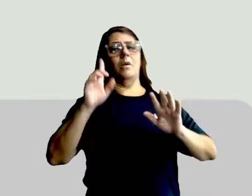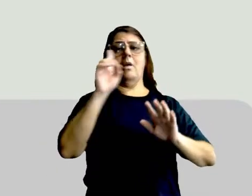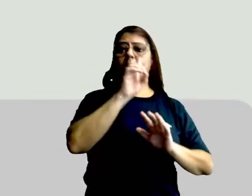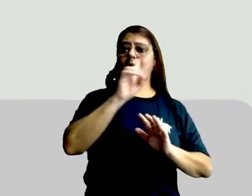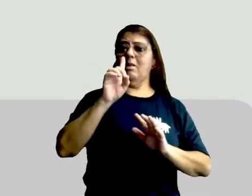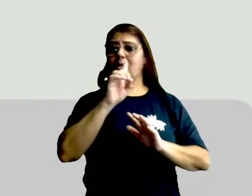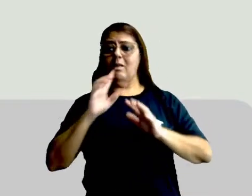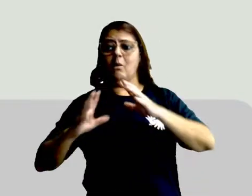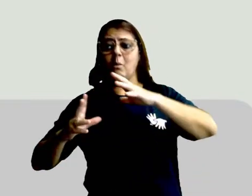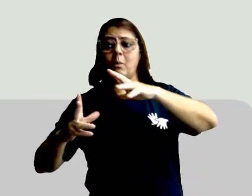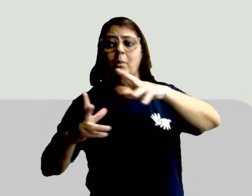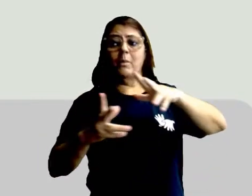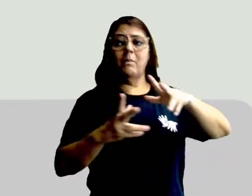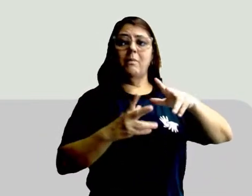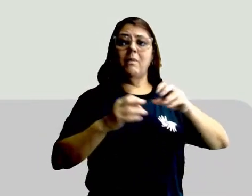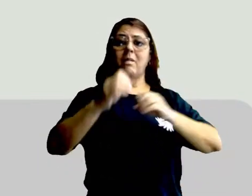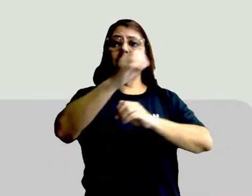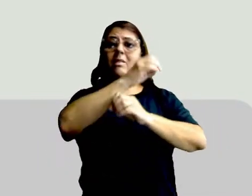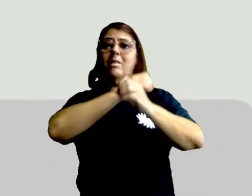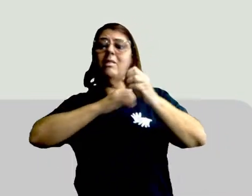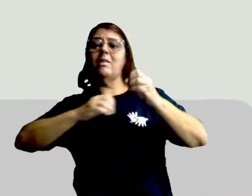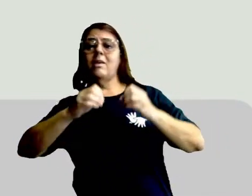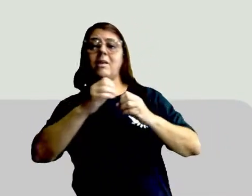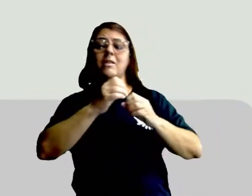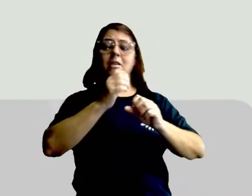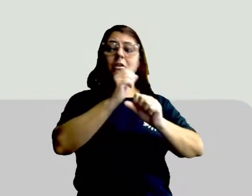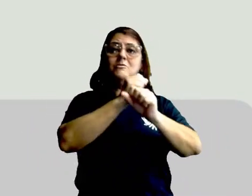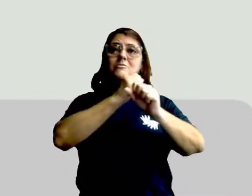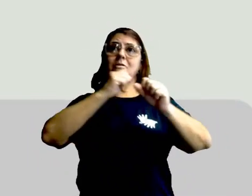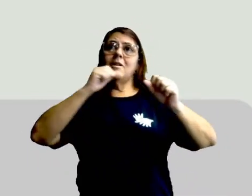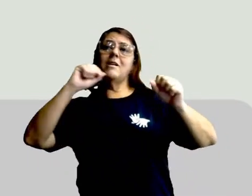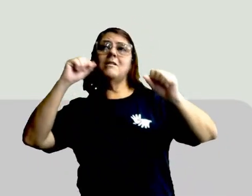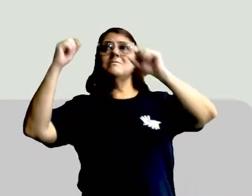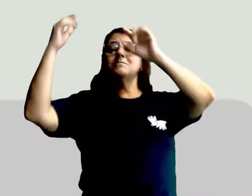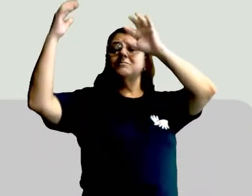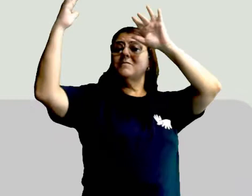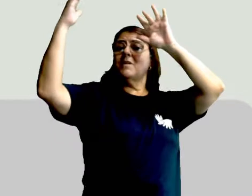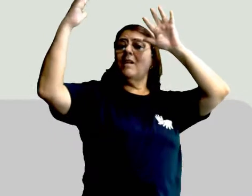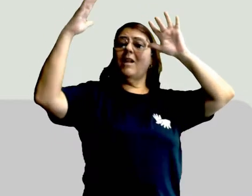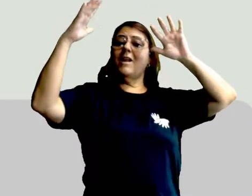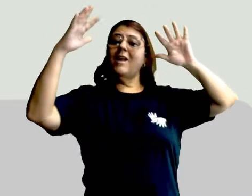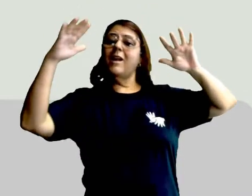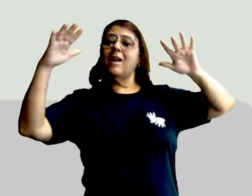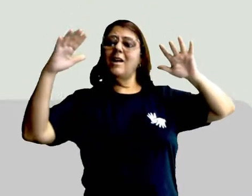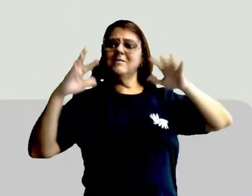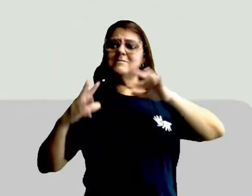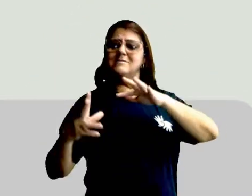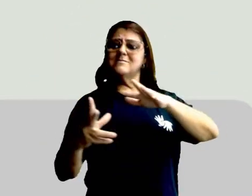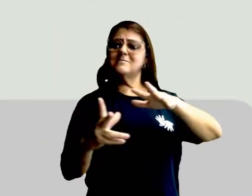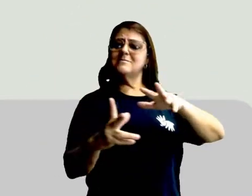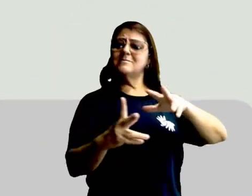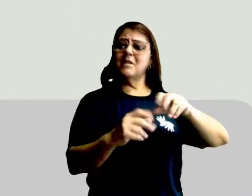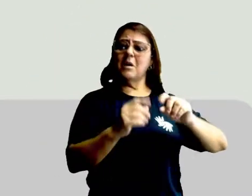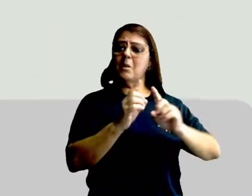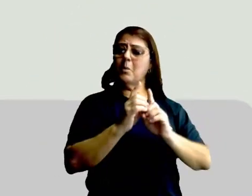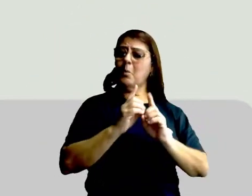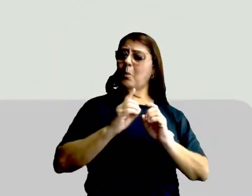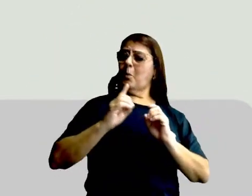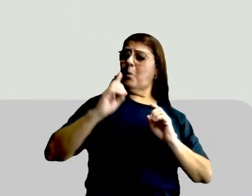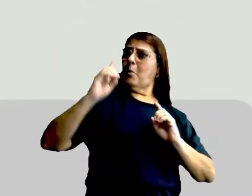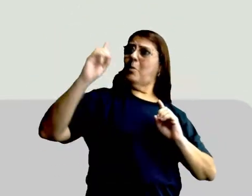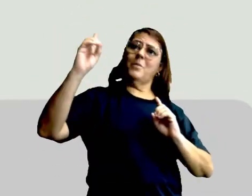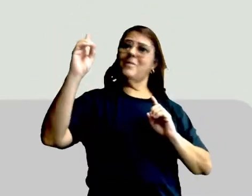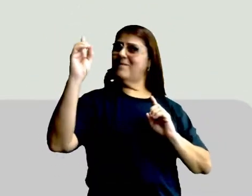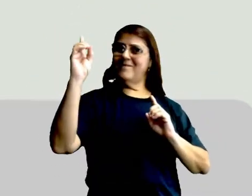planeta. Eu sou o Sol, sou grande e radiante, da Terra não estou distante,